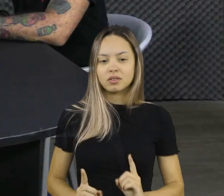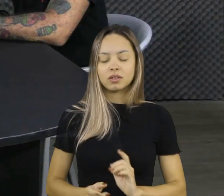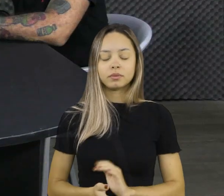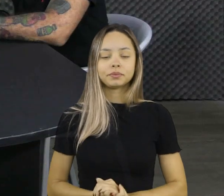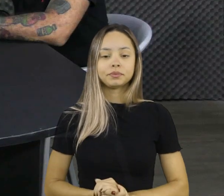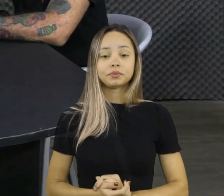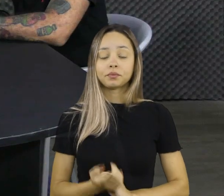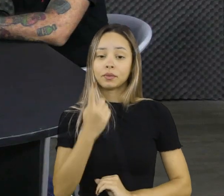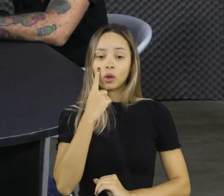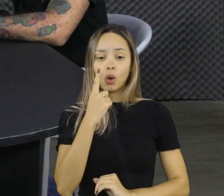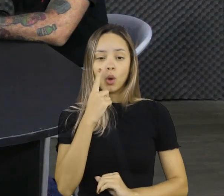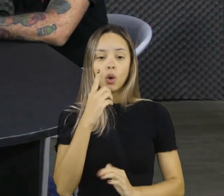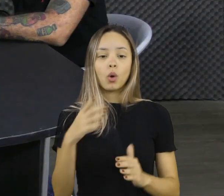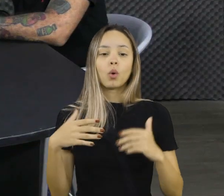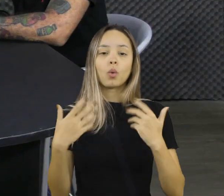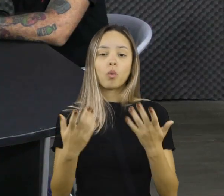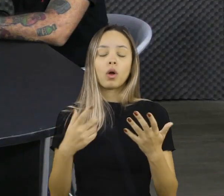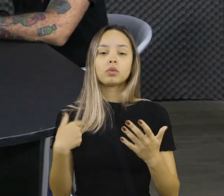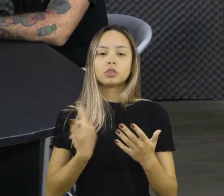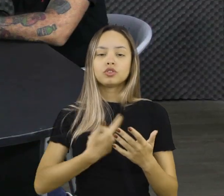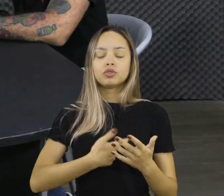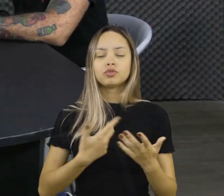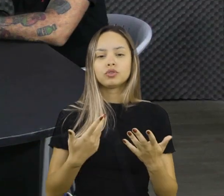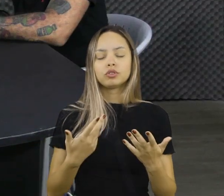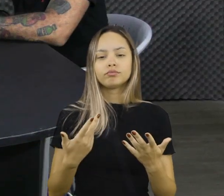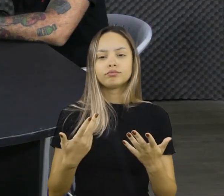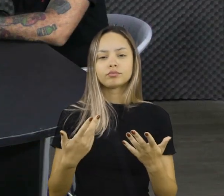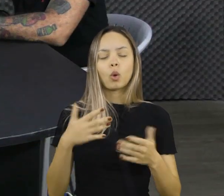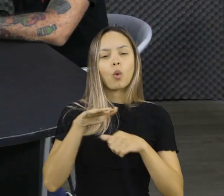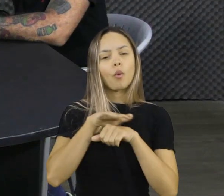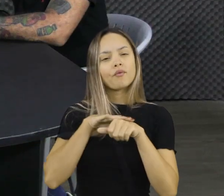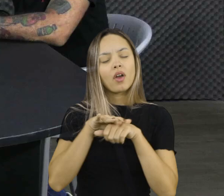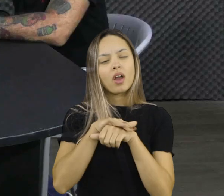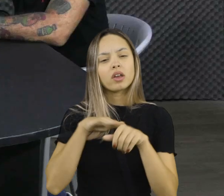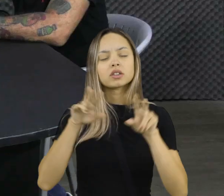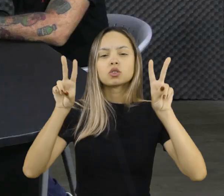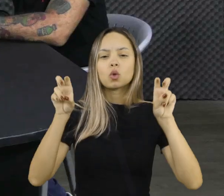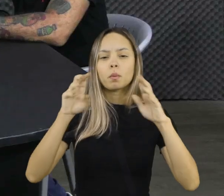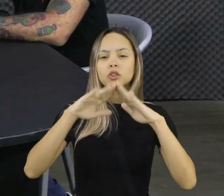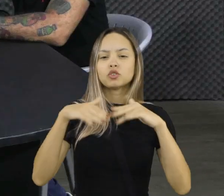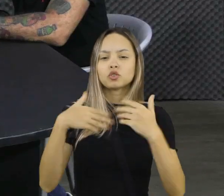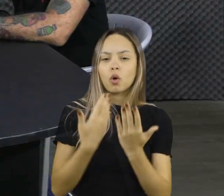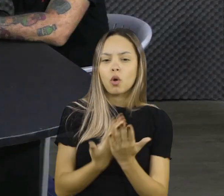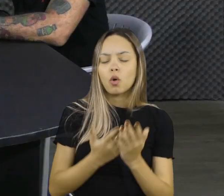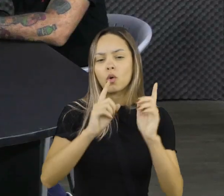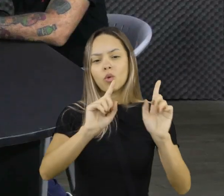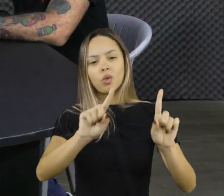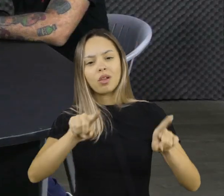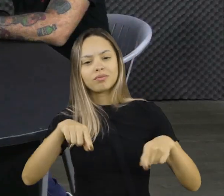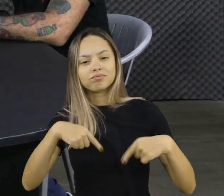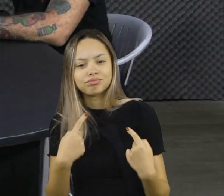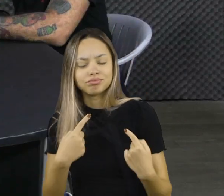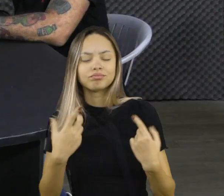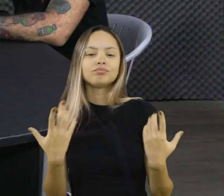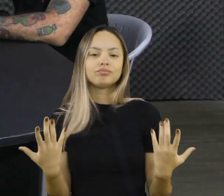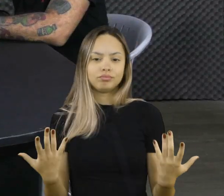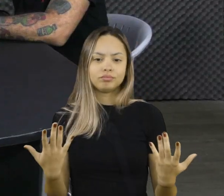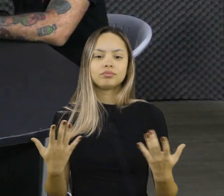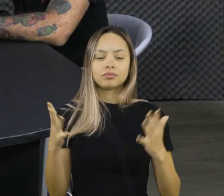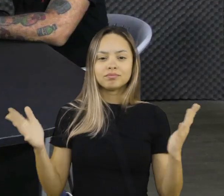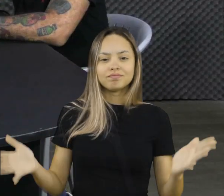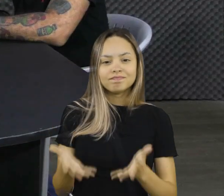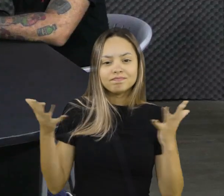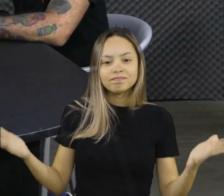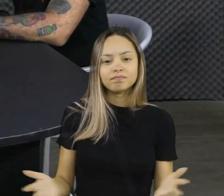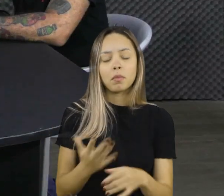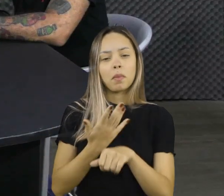gente fala de escola, de desafio e de implementação de práticas